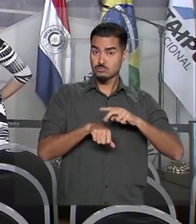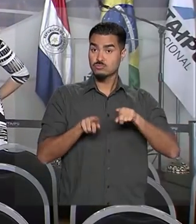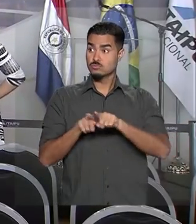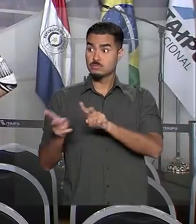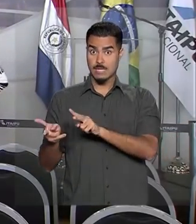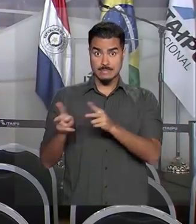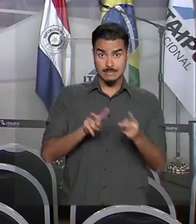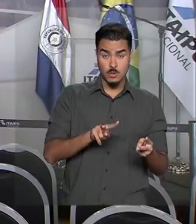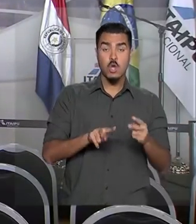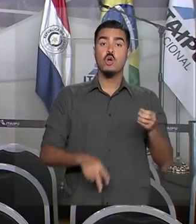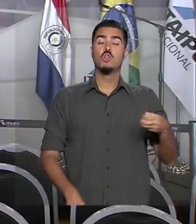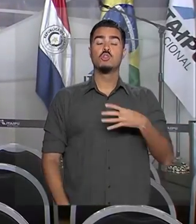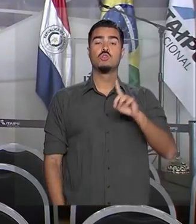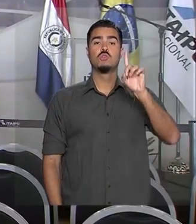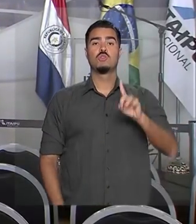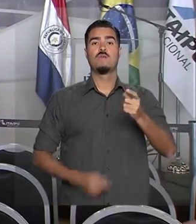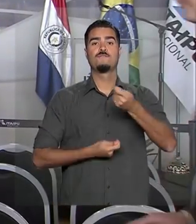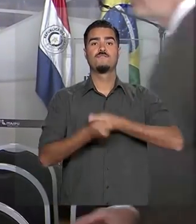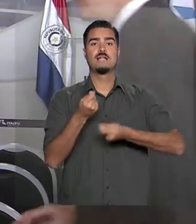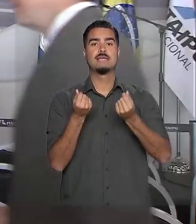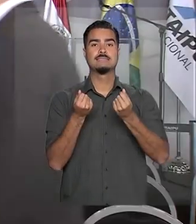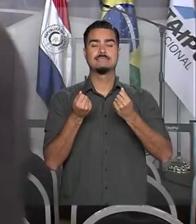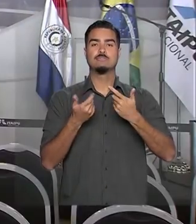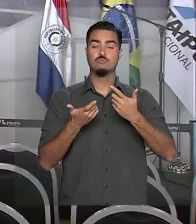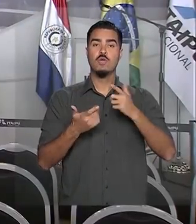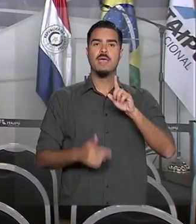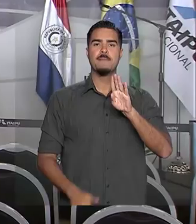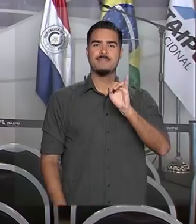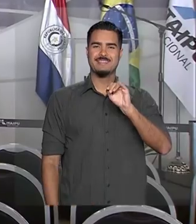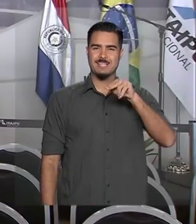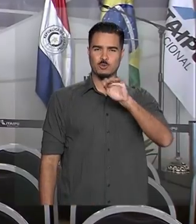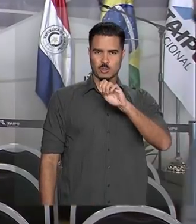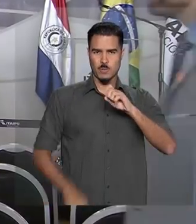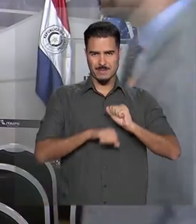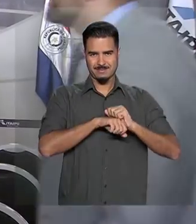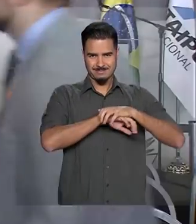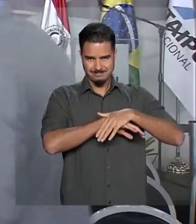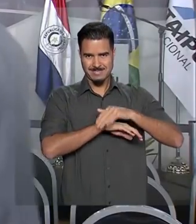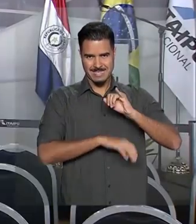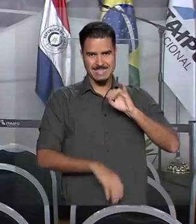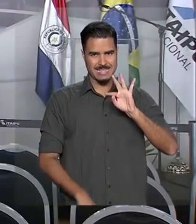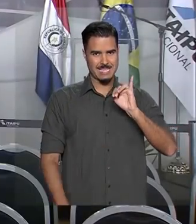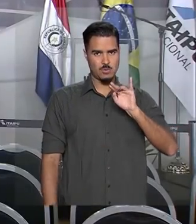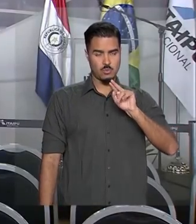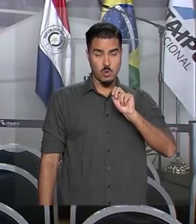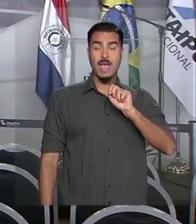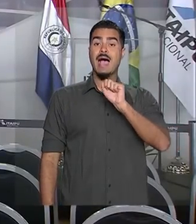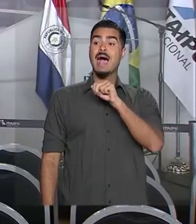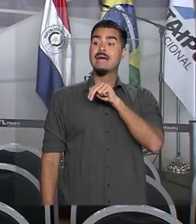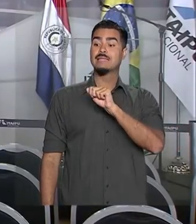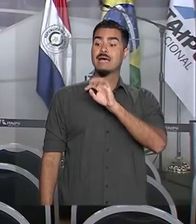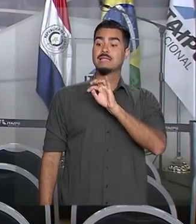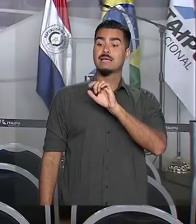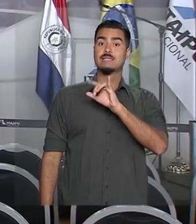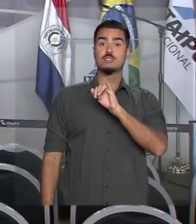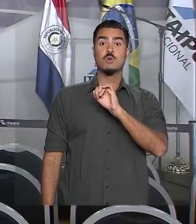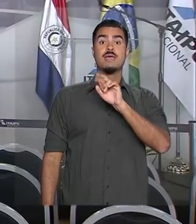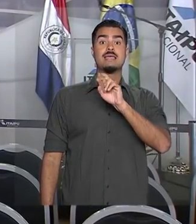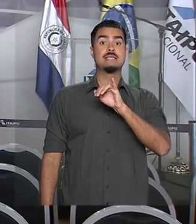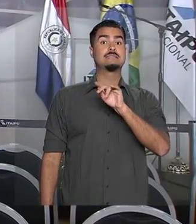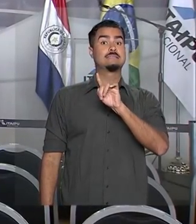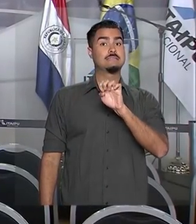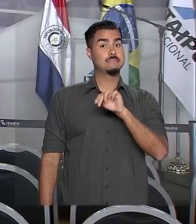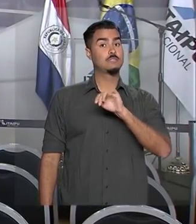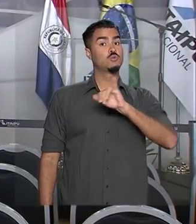diretor financeiro executivo da empresa de Itaipu Binacional, o vice-almirante Anatalício Risden Júnior. Antes